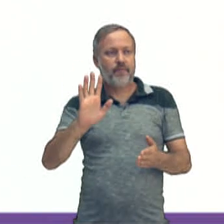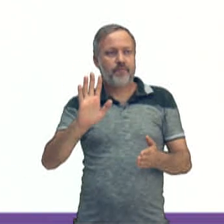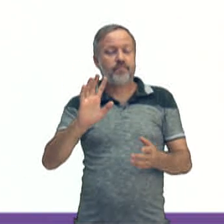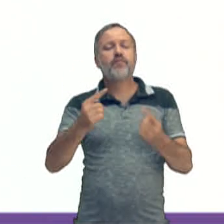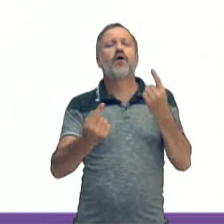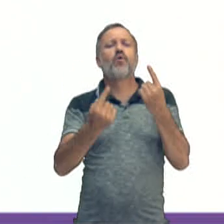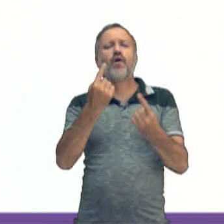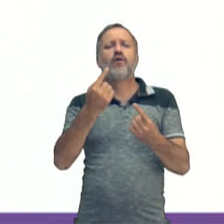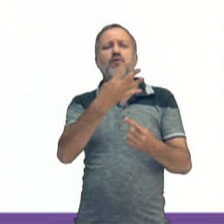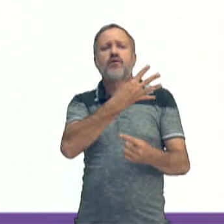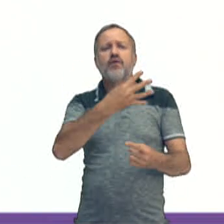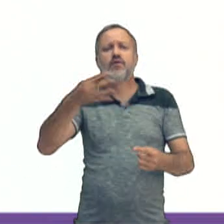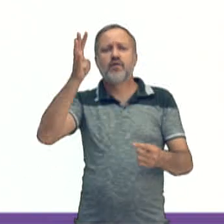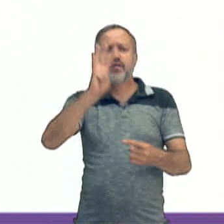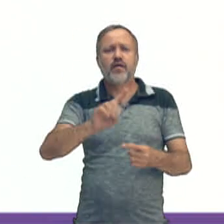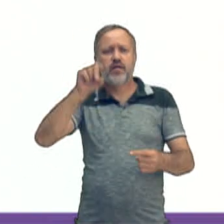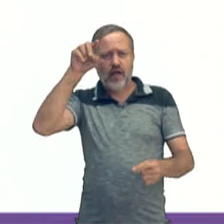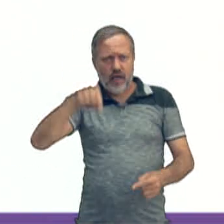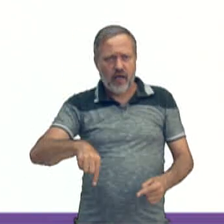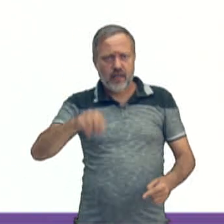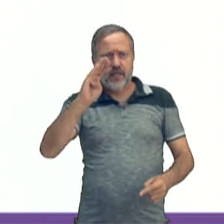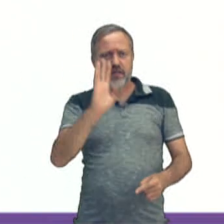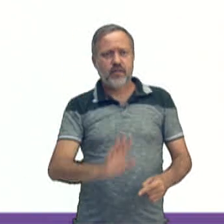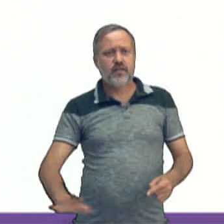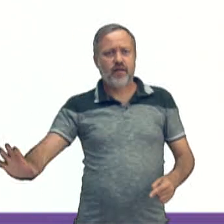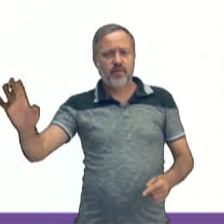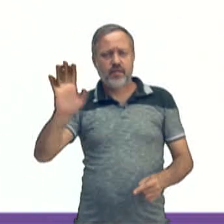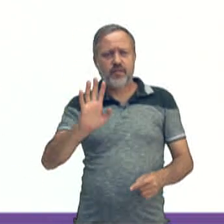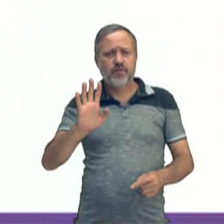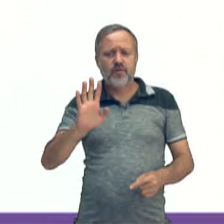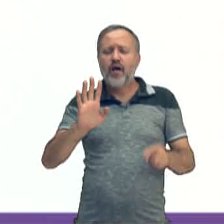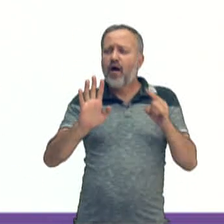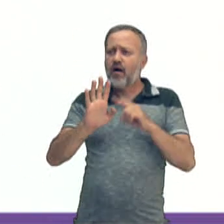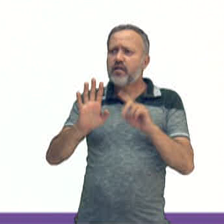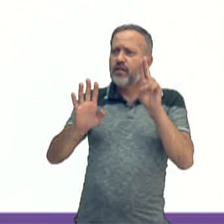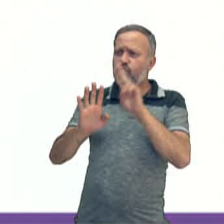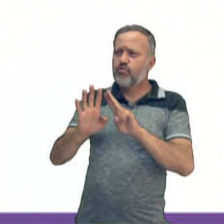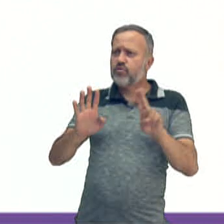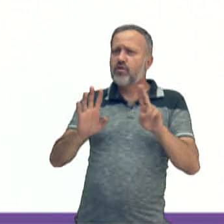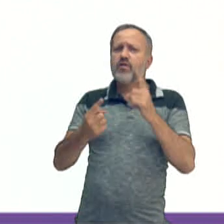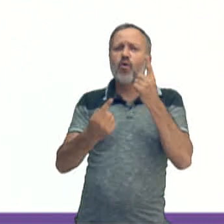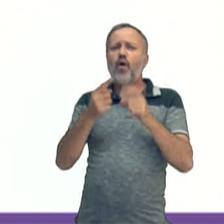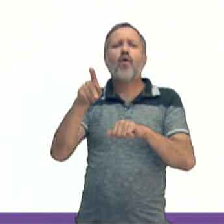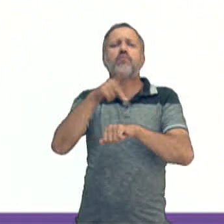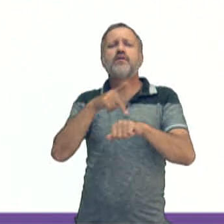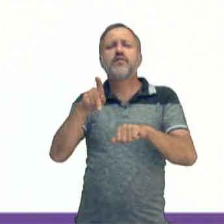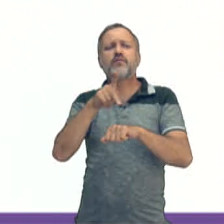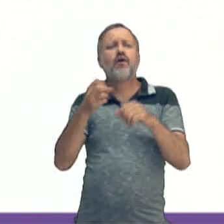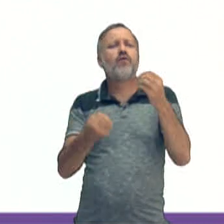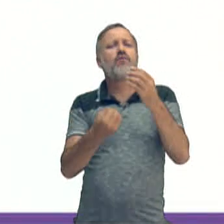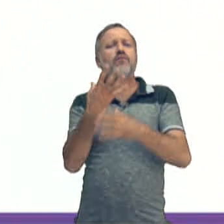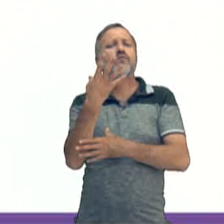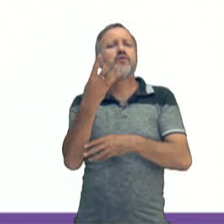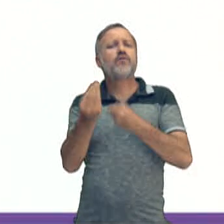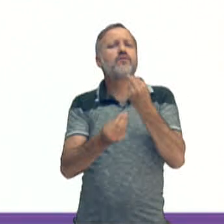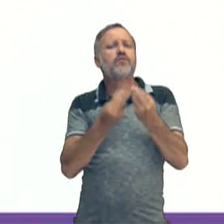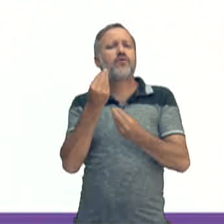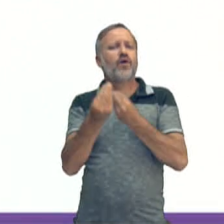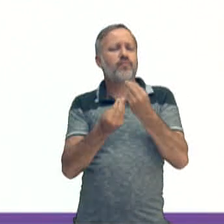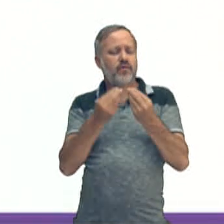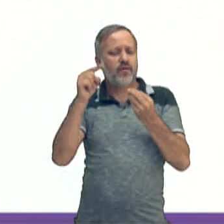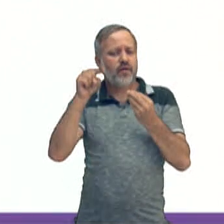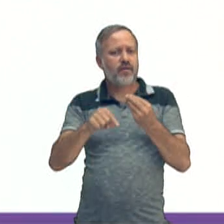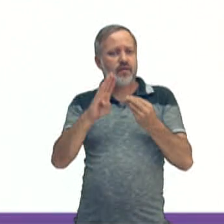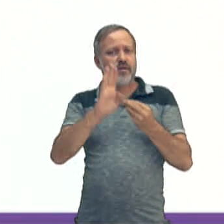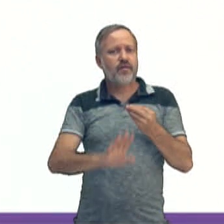sabe qual é? Será que adotamos algum desses que eu citei até agora? Qual é a origem e como é que funciona o calendário